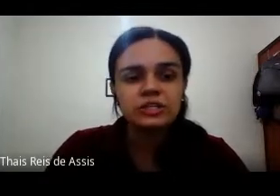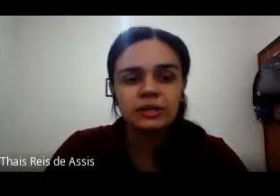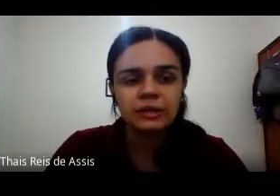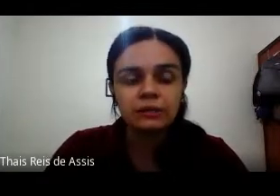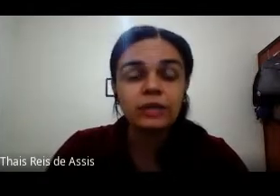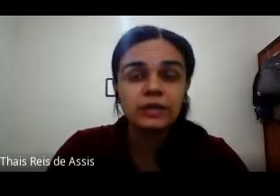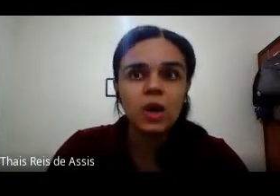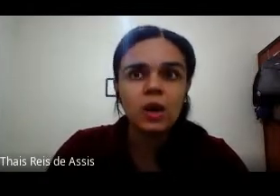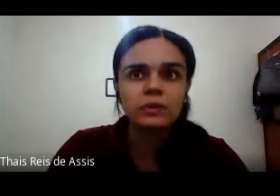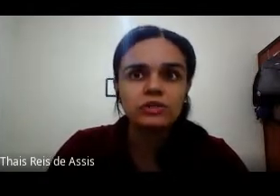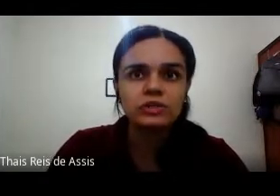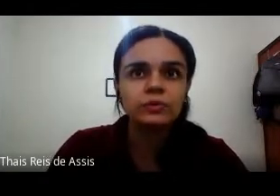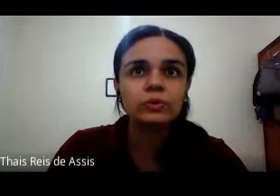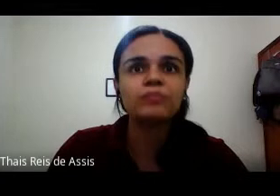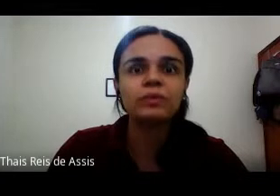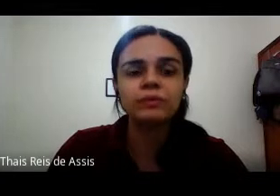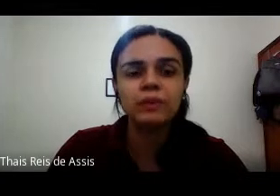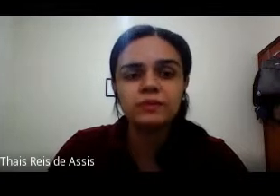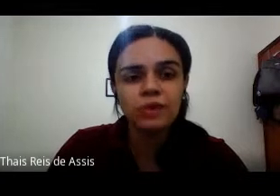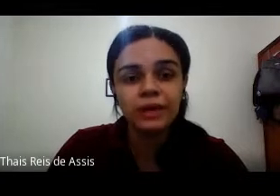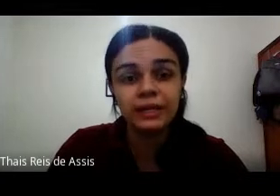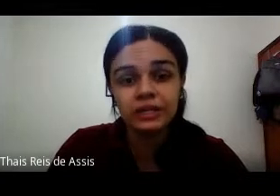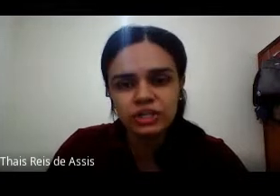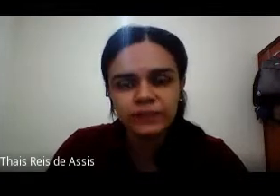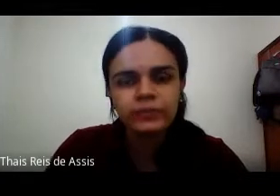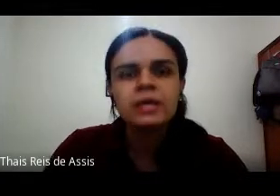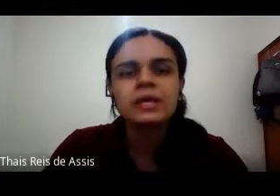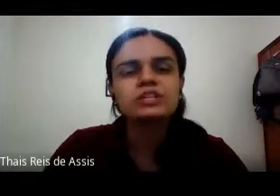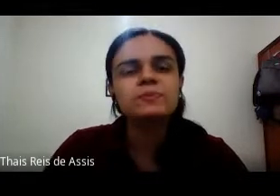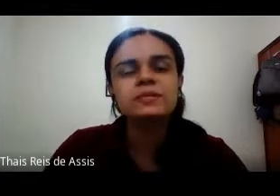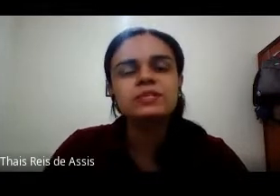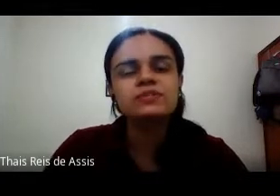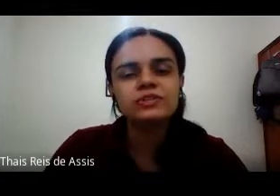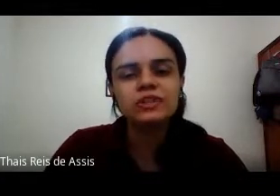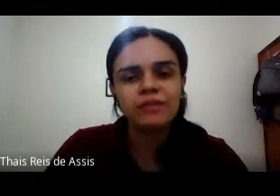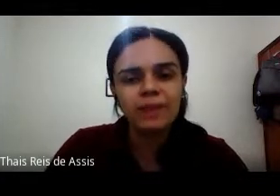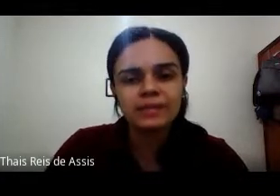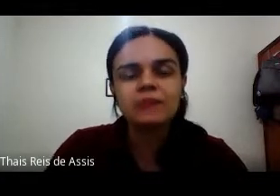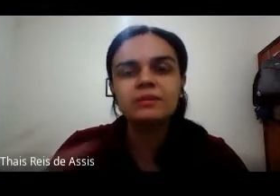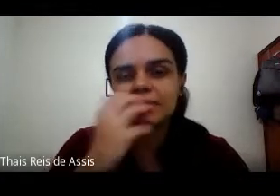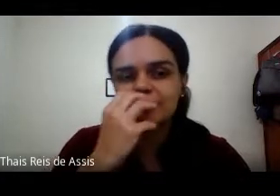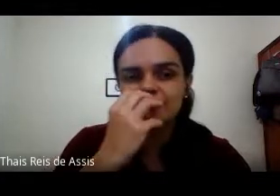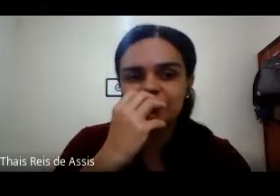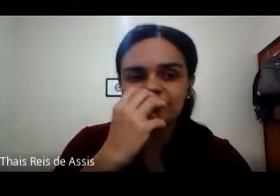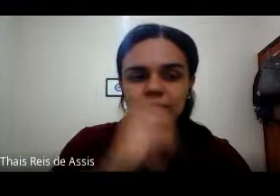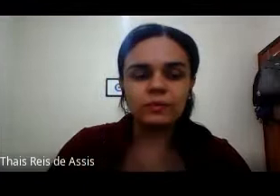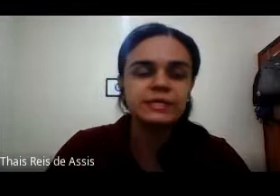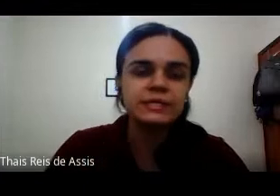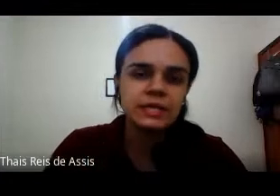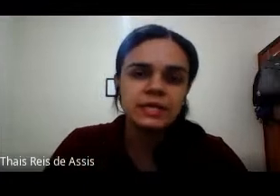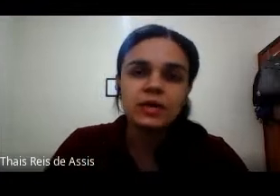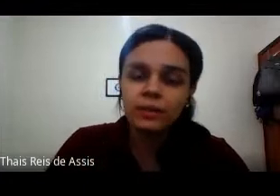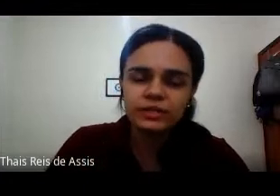de que a escola hoje, no novo panorama, é uma escola crítica, que a gente precisa de investir na formação e na educação de